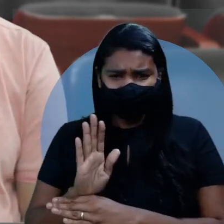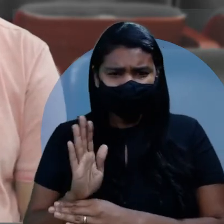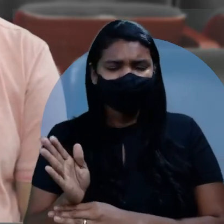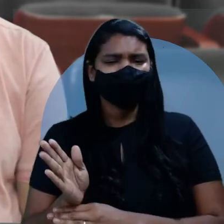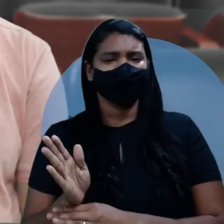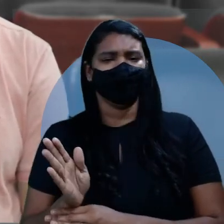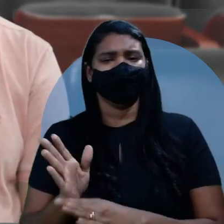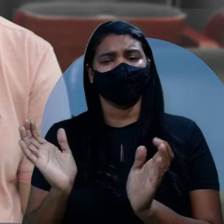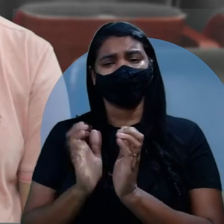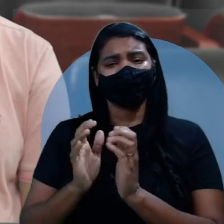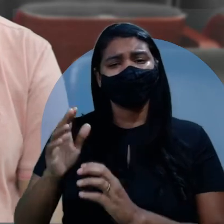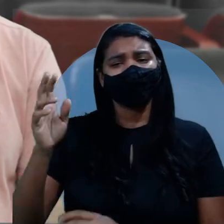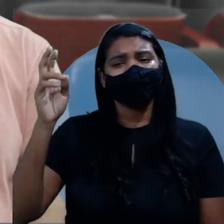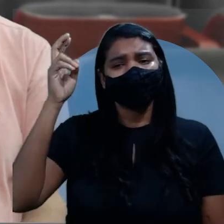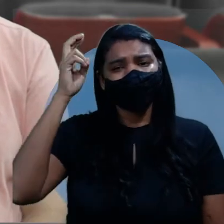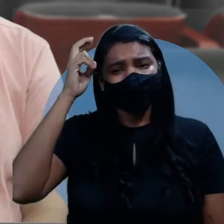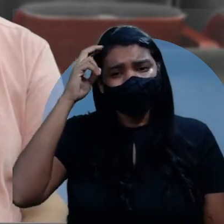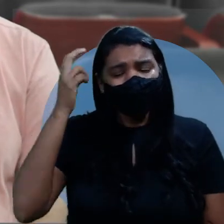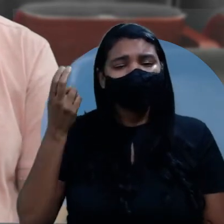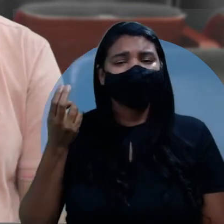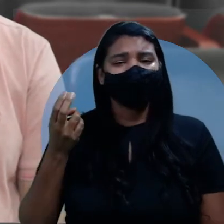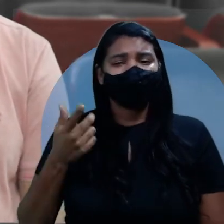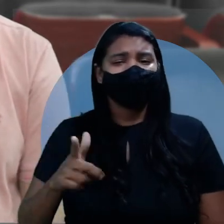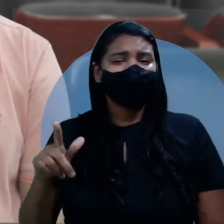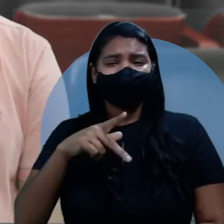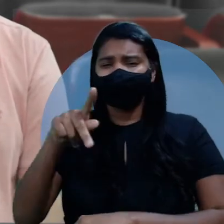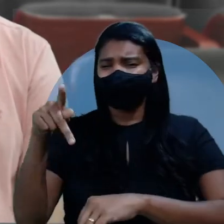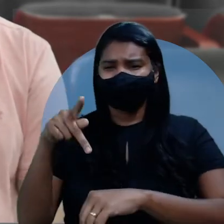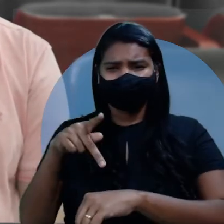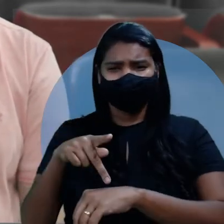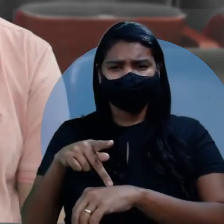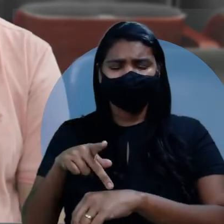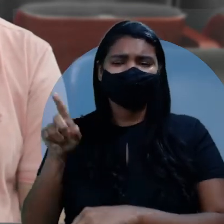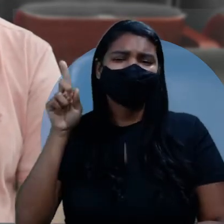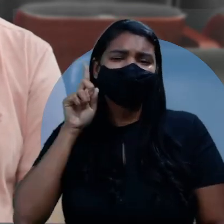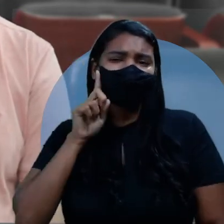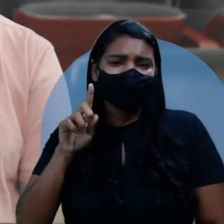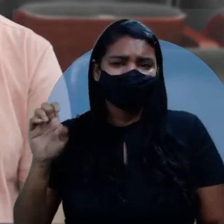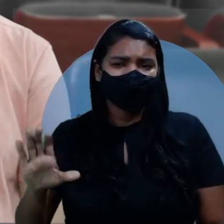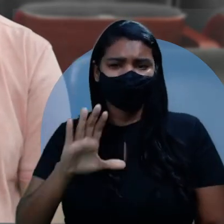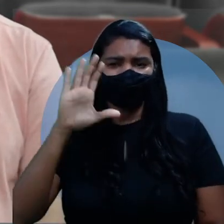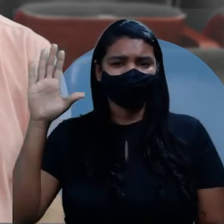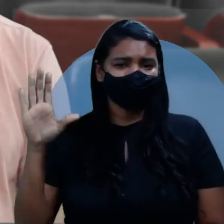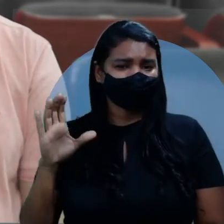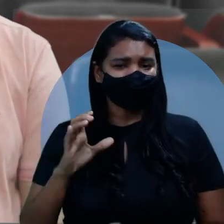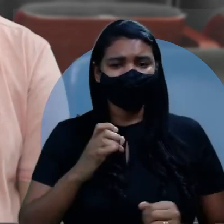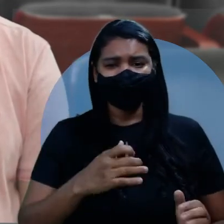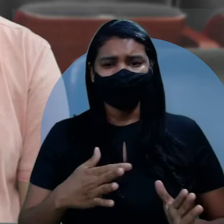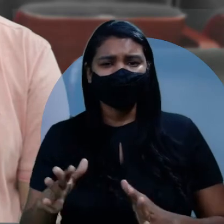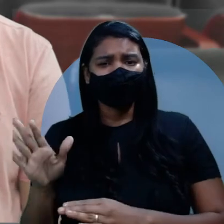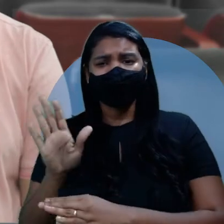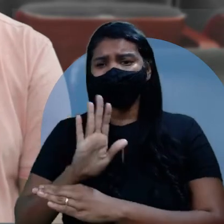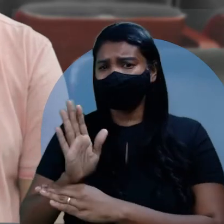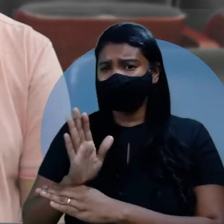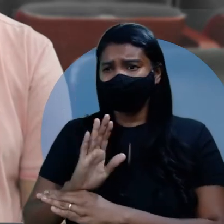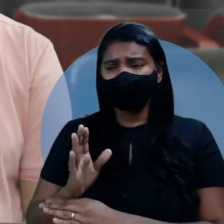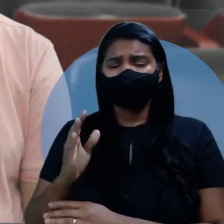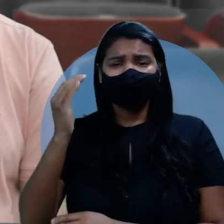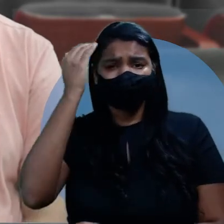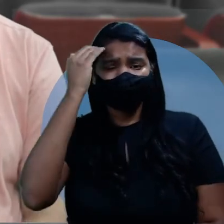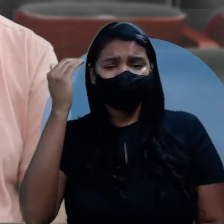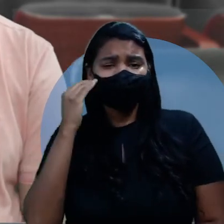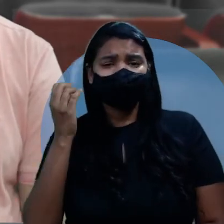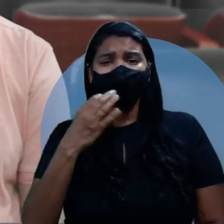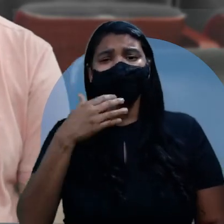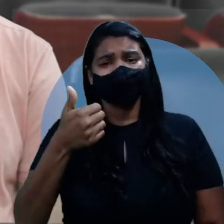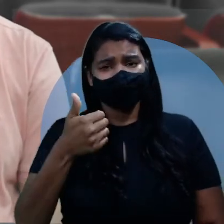muito valor à cultura americana, à cultura europeia. Existe aí uma enxurrada de filmes coreanos que estão sendo lançados, muito